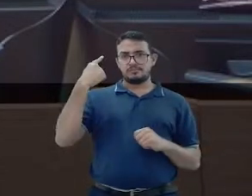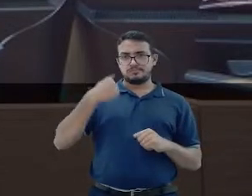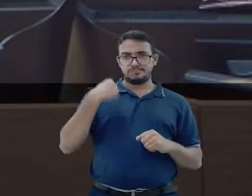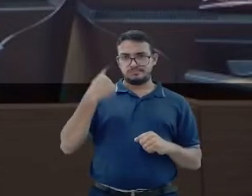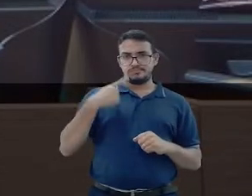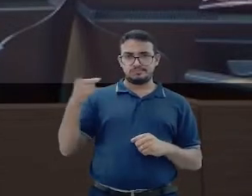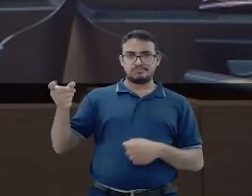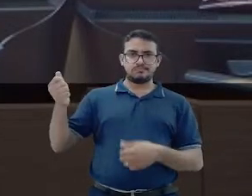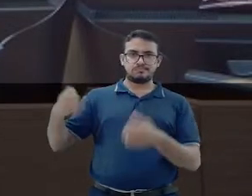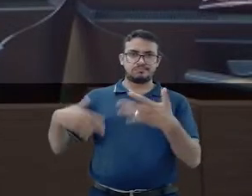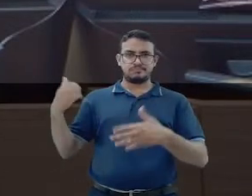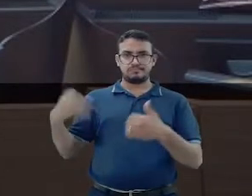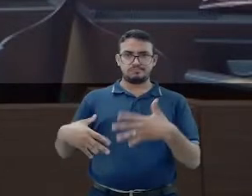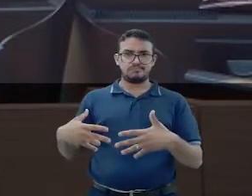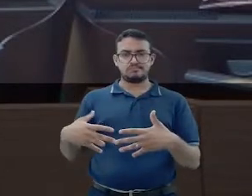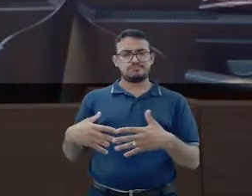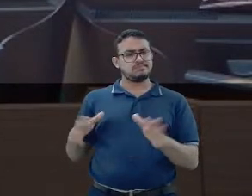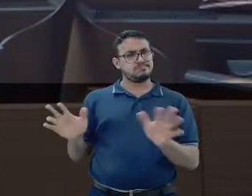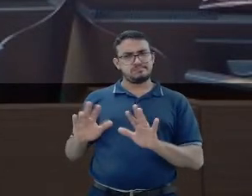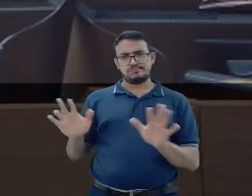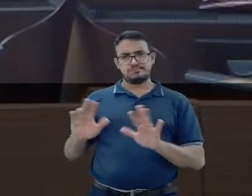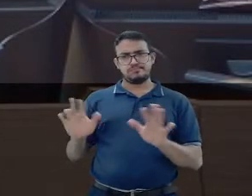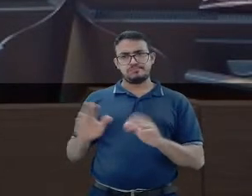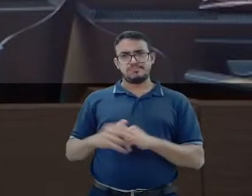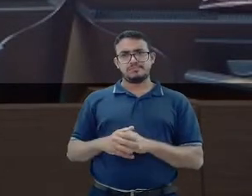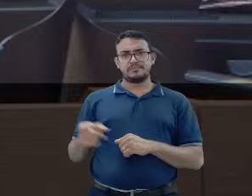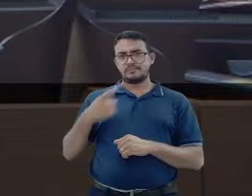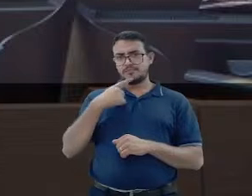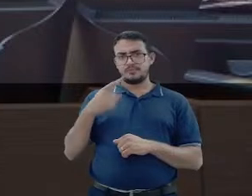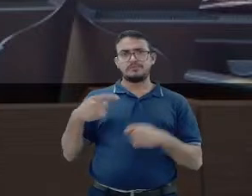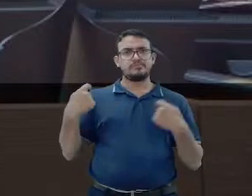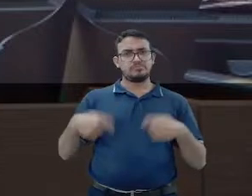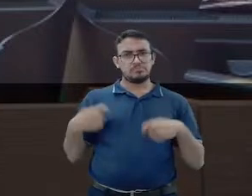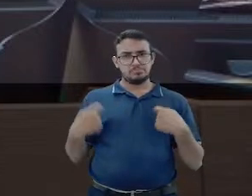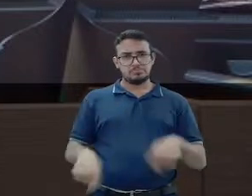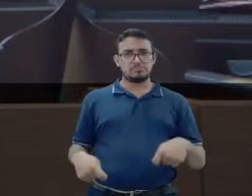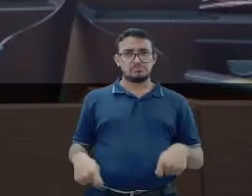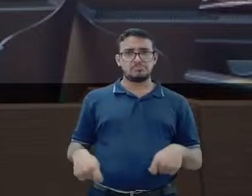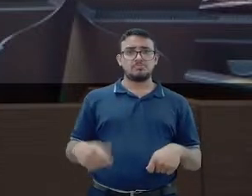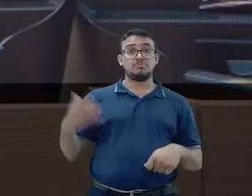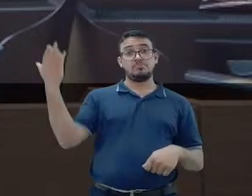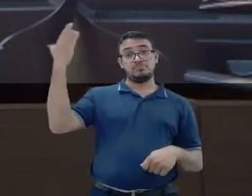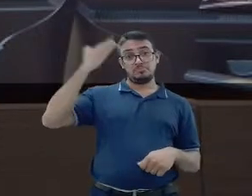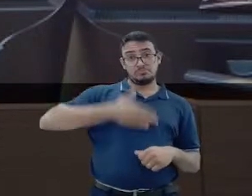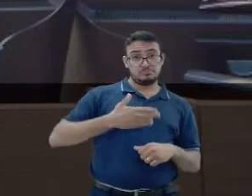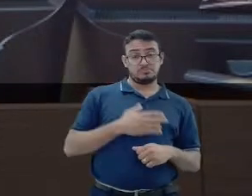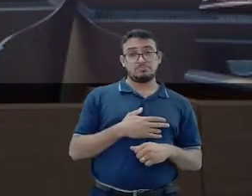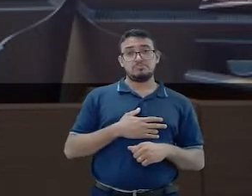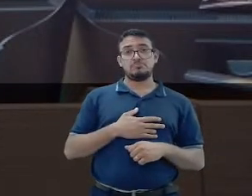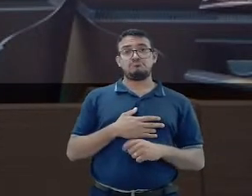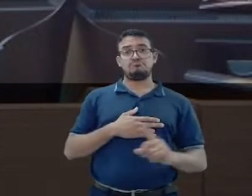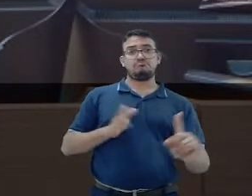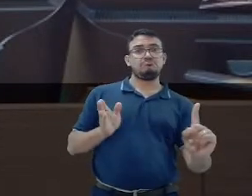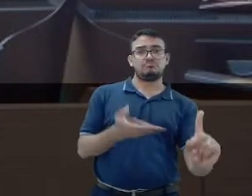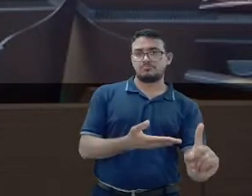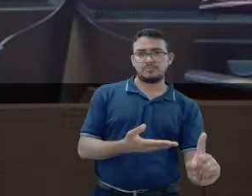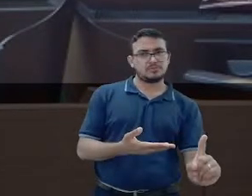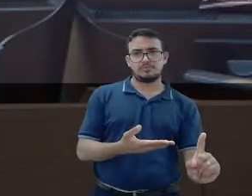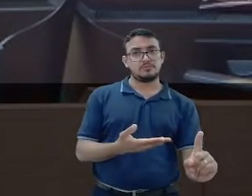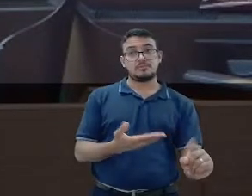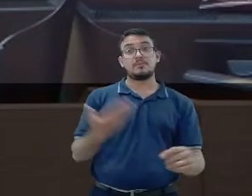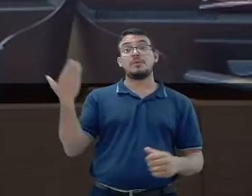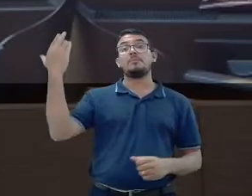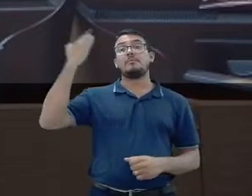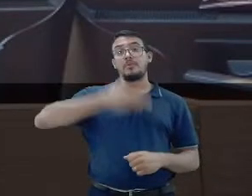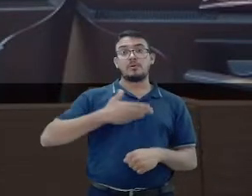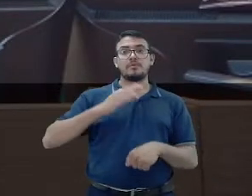tribuna, invocando a necessidade de prova por parte do reclamado. A prova aqui era da